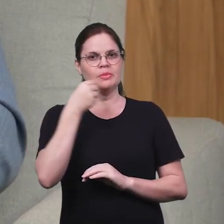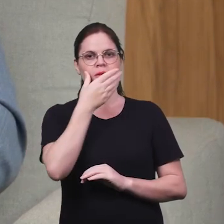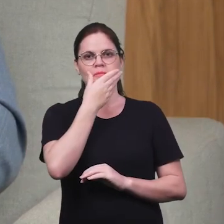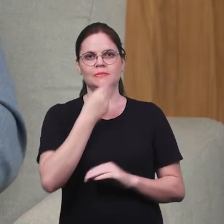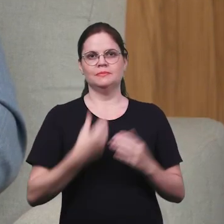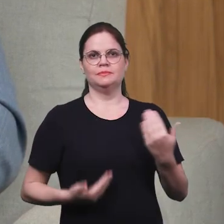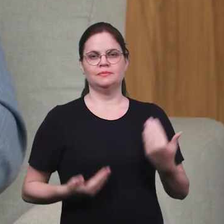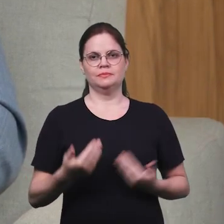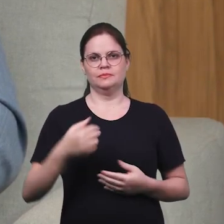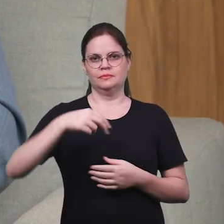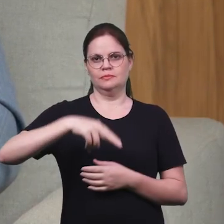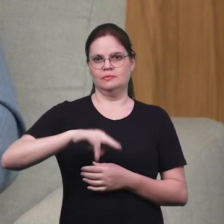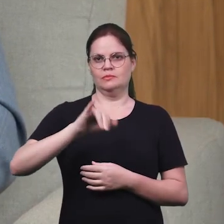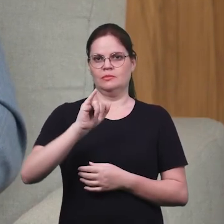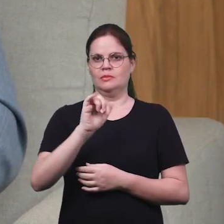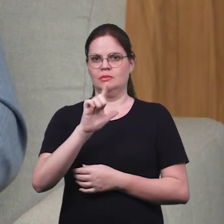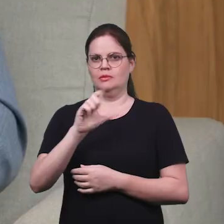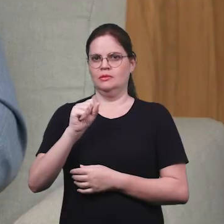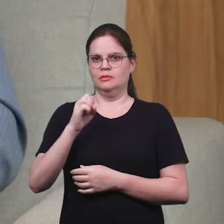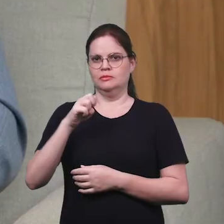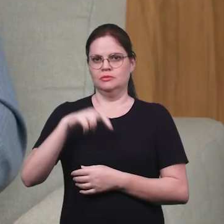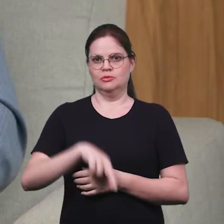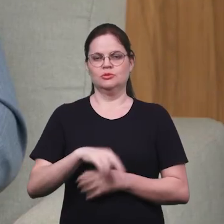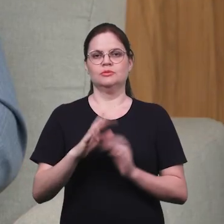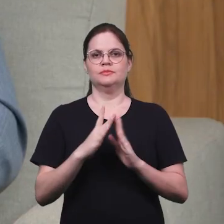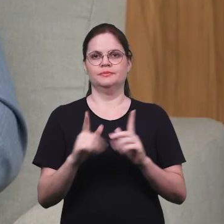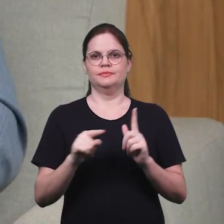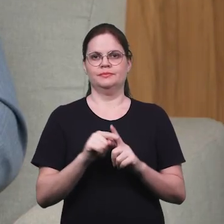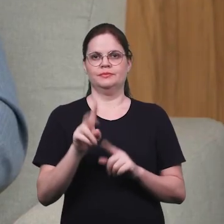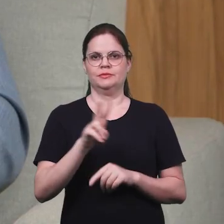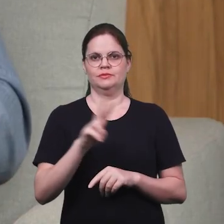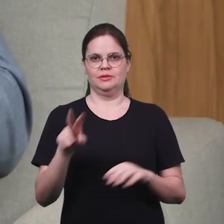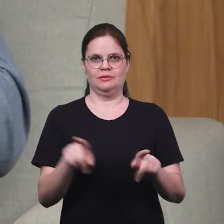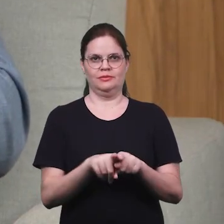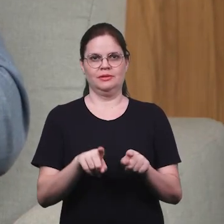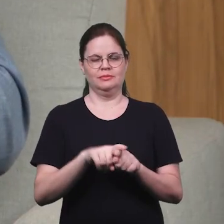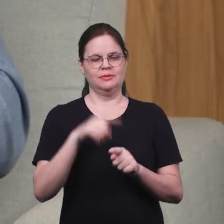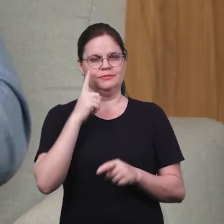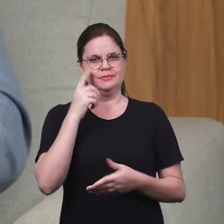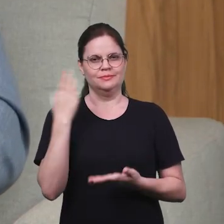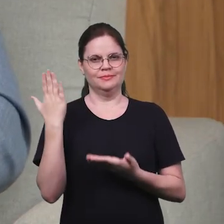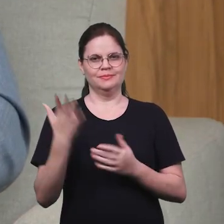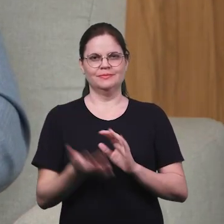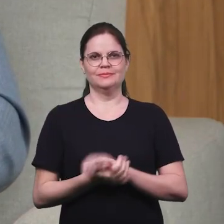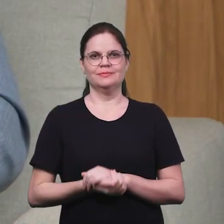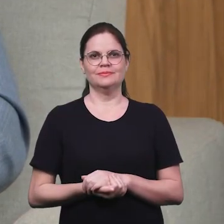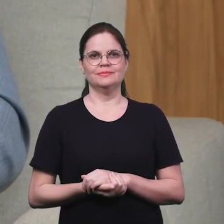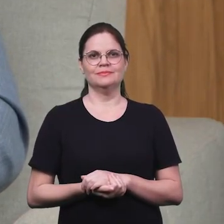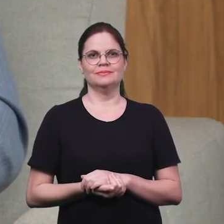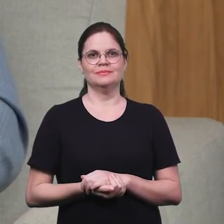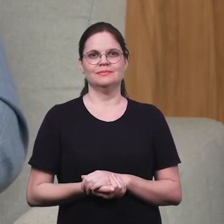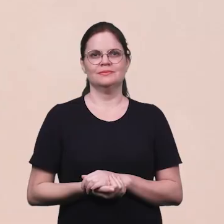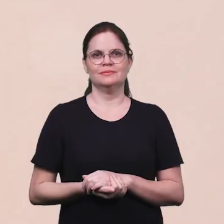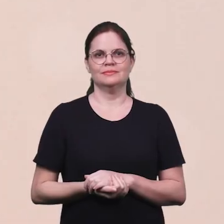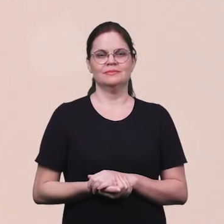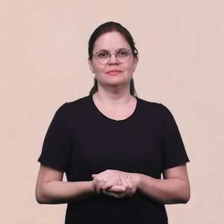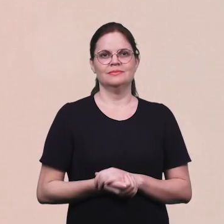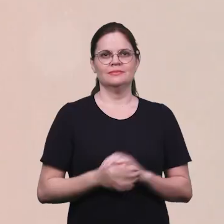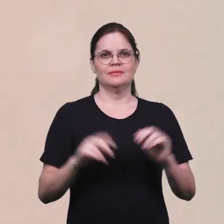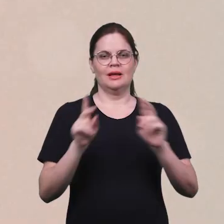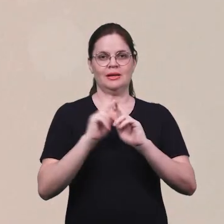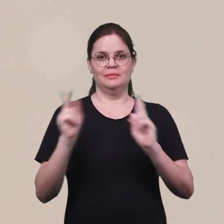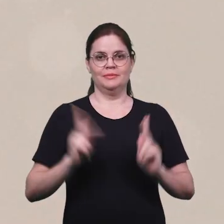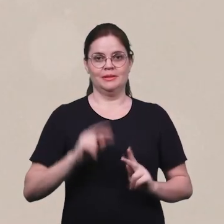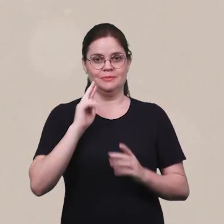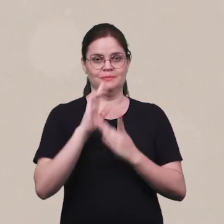pelo nosso irmão Wilson, da igreja de Ilha do Sol. Fala conosco aí, Wilson. Paz do